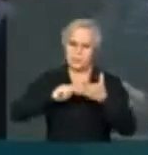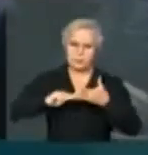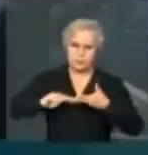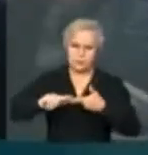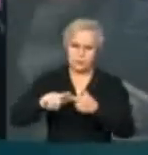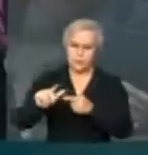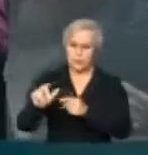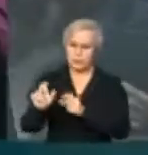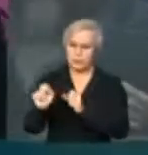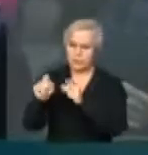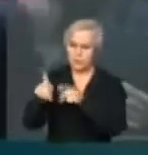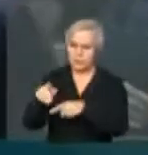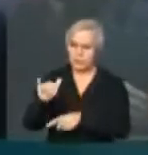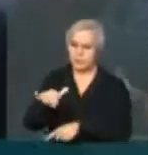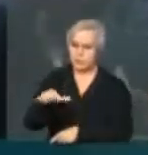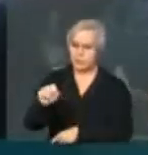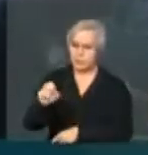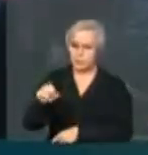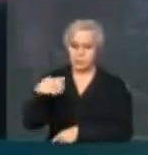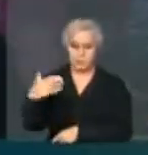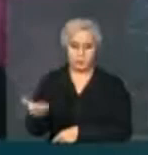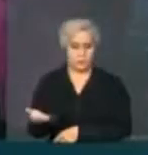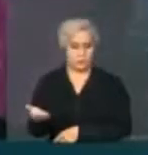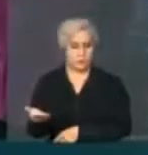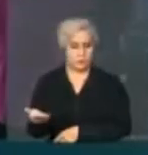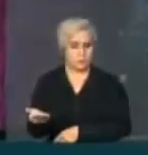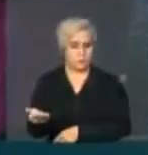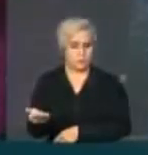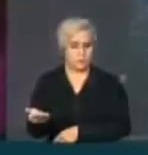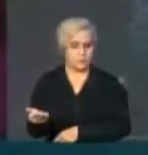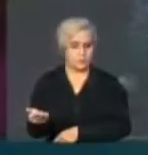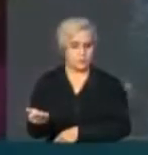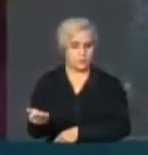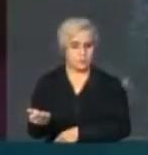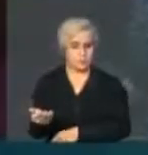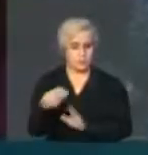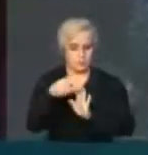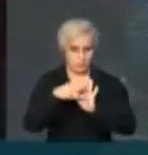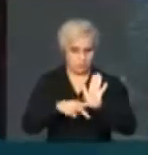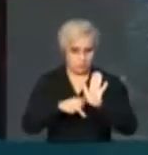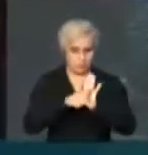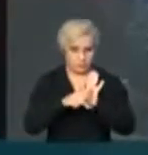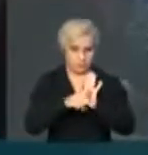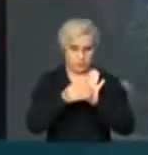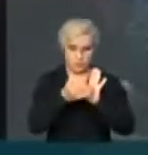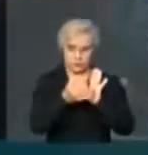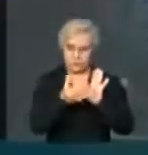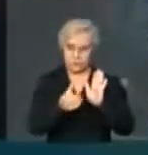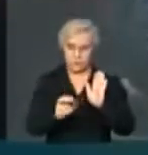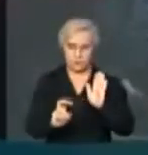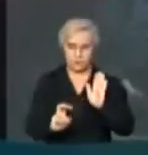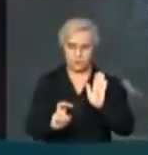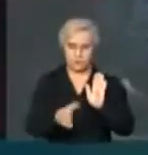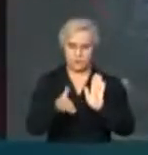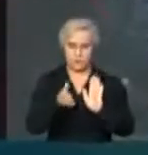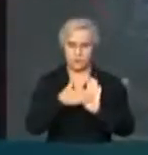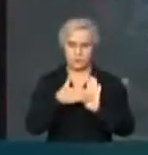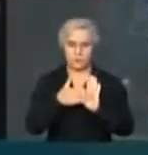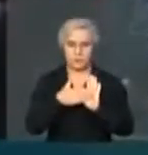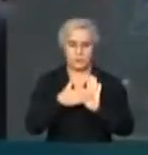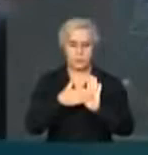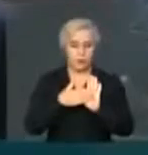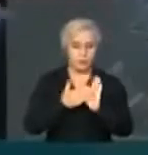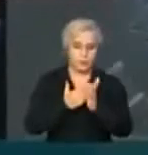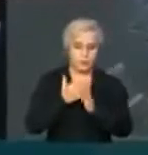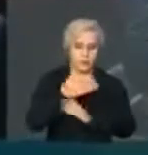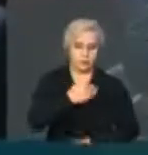previdência social, essa mesma previdência, senhor presidente, que na medida provisória 665, proposta pelo